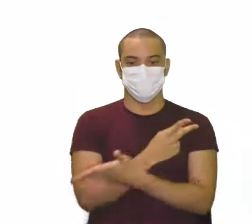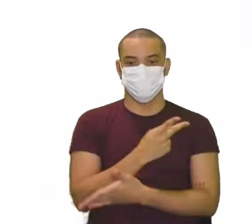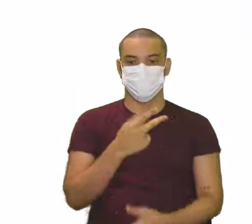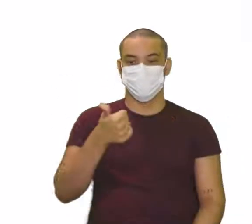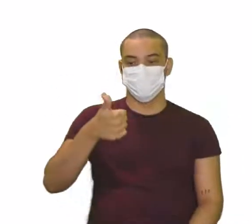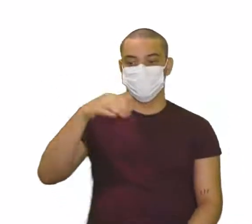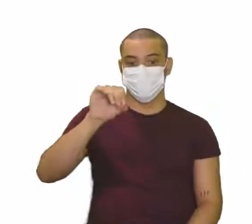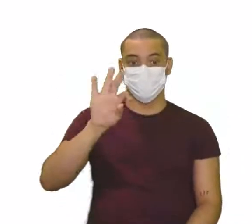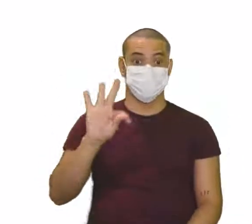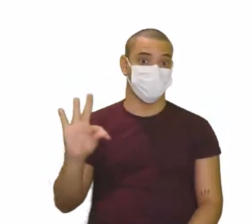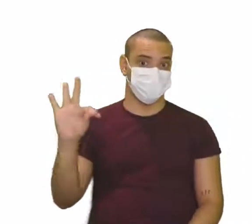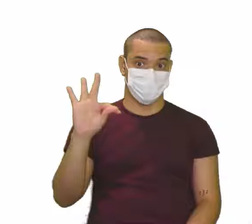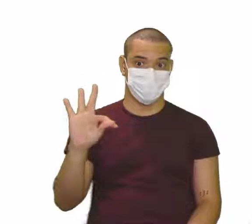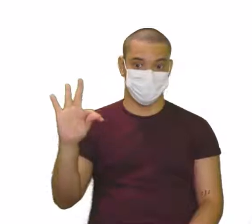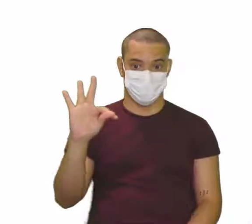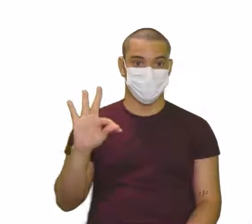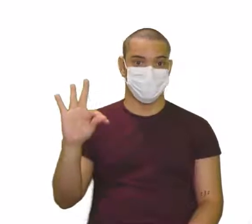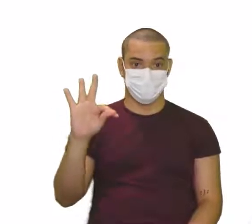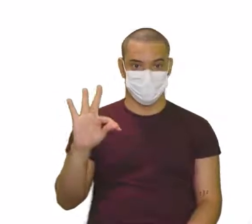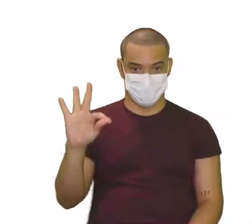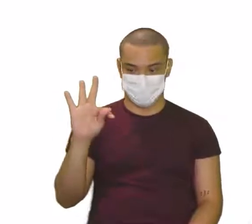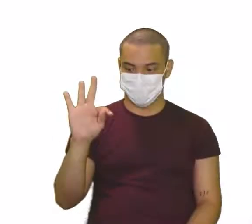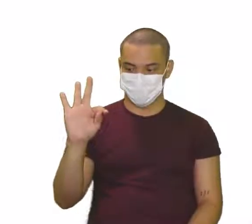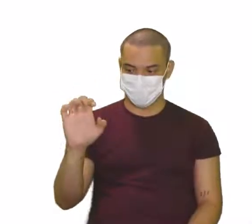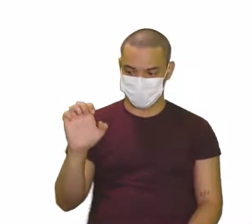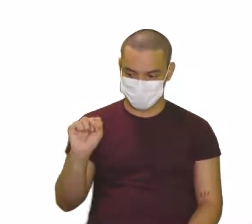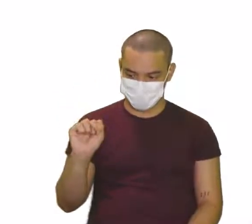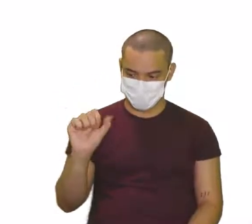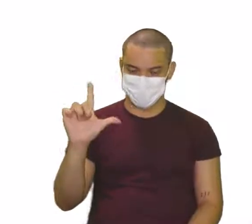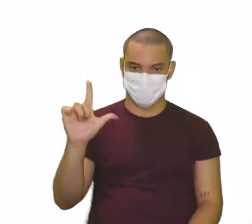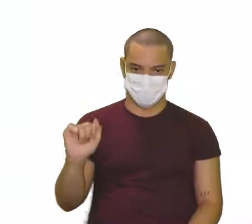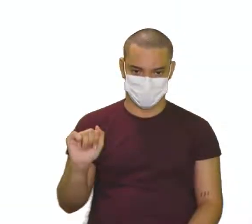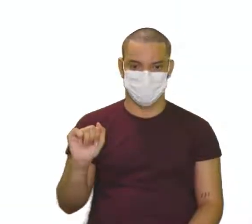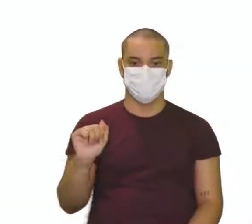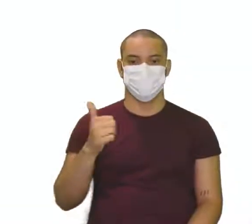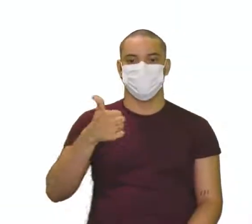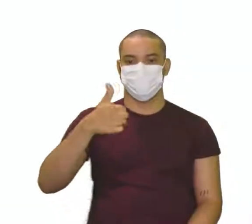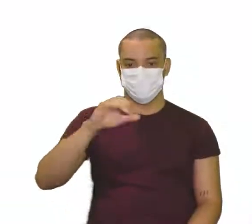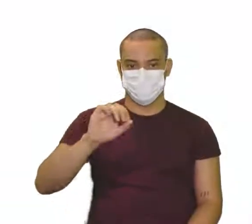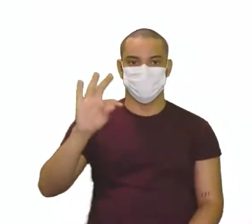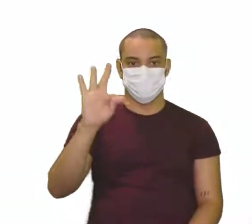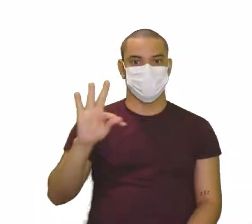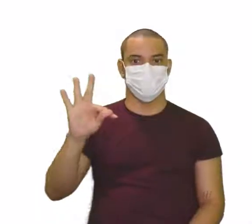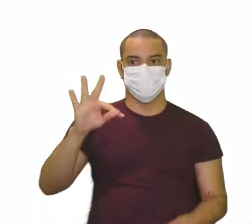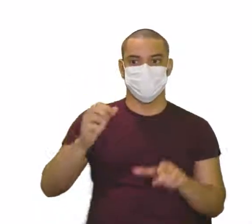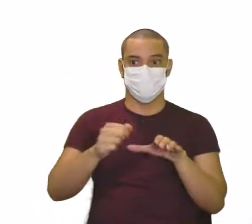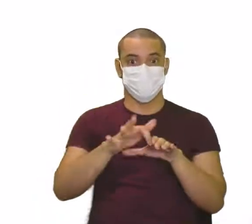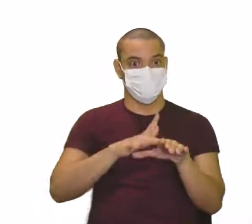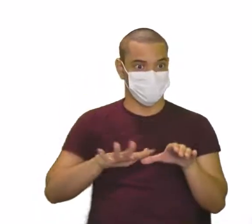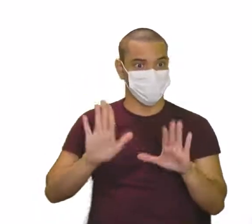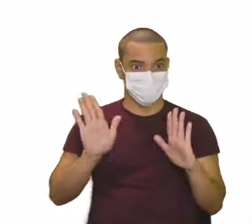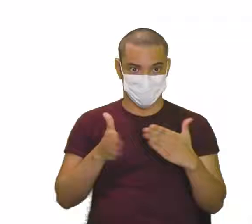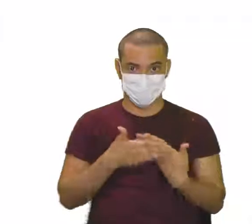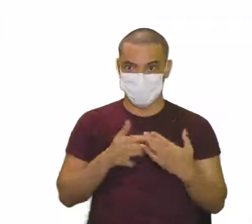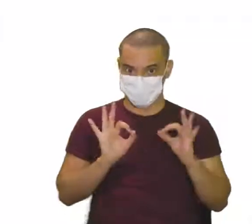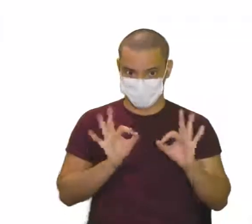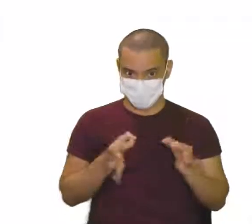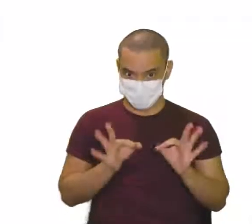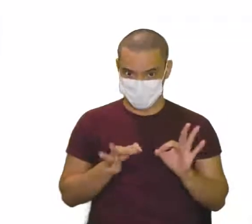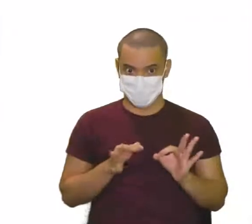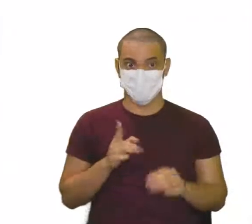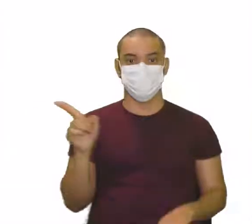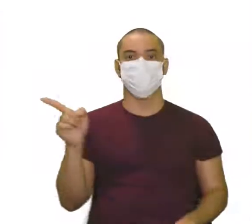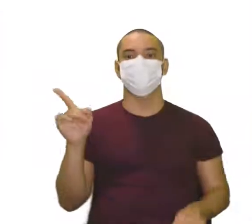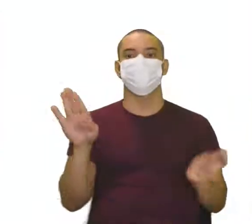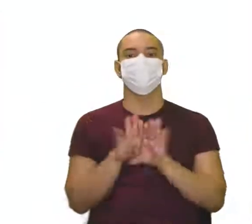ter o quê? 10 Tesla, né, pessoal, de intensidade de campo magnético, fechou? E aqui também,